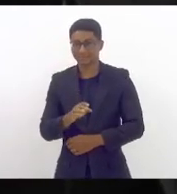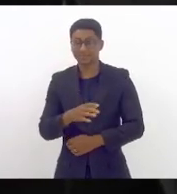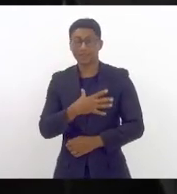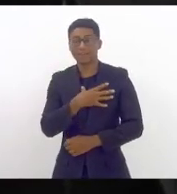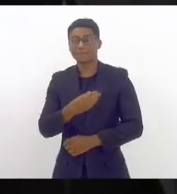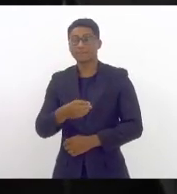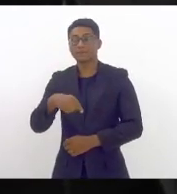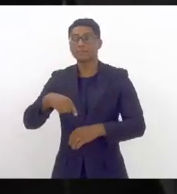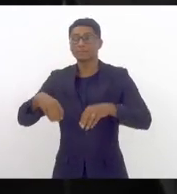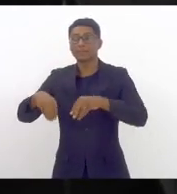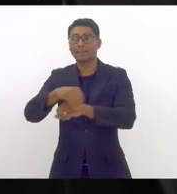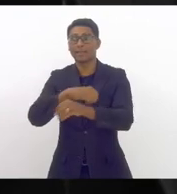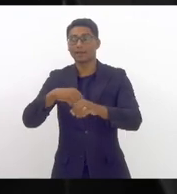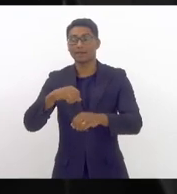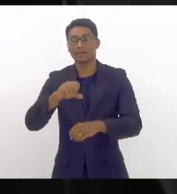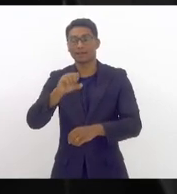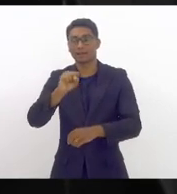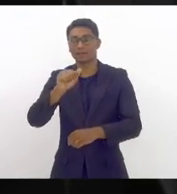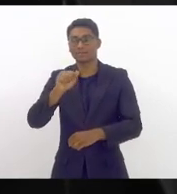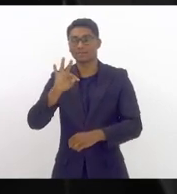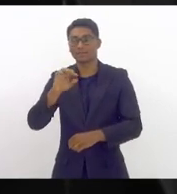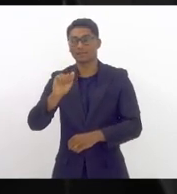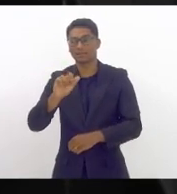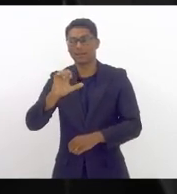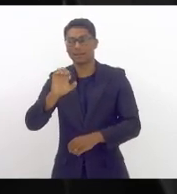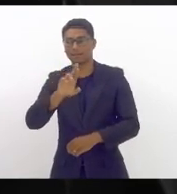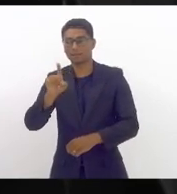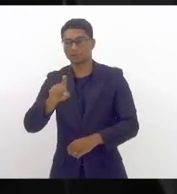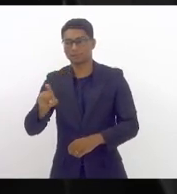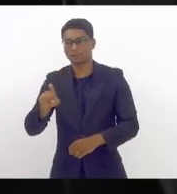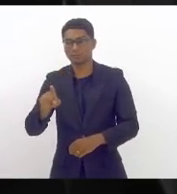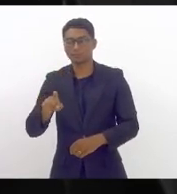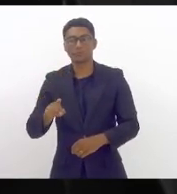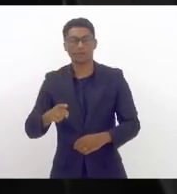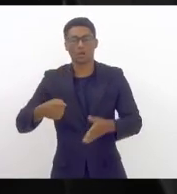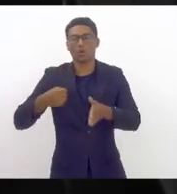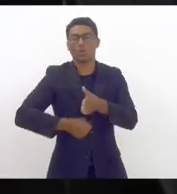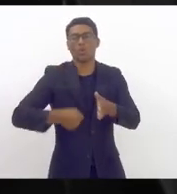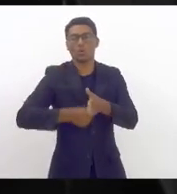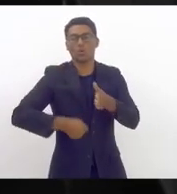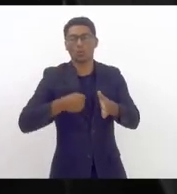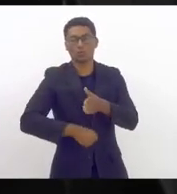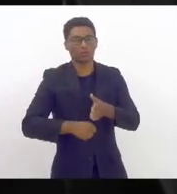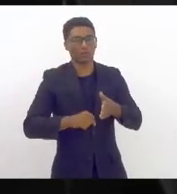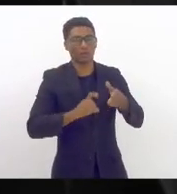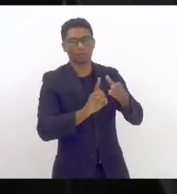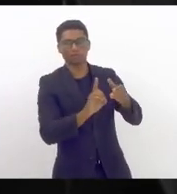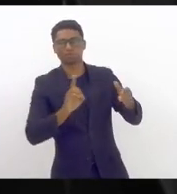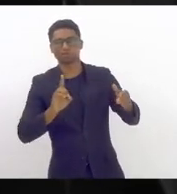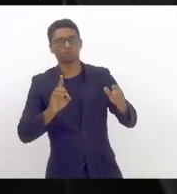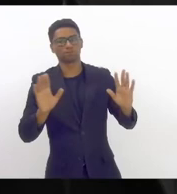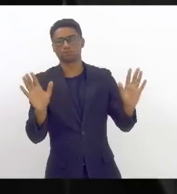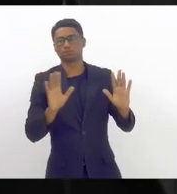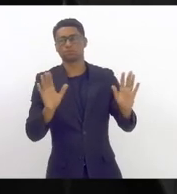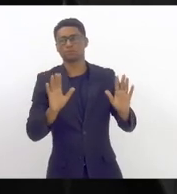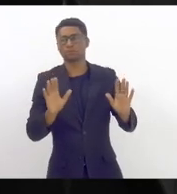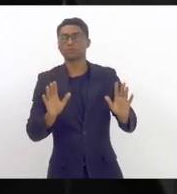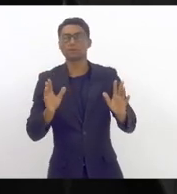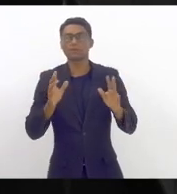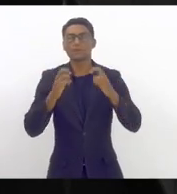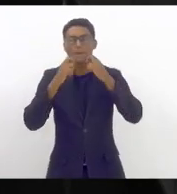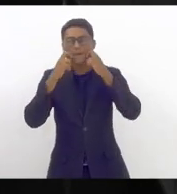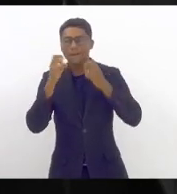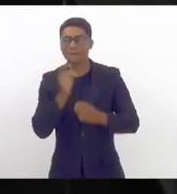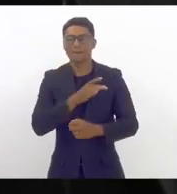Cruz não foge a luta não se Intimida diante de